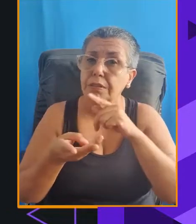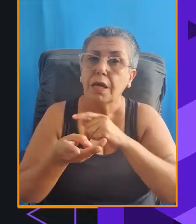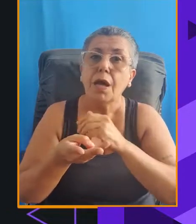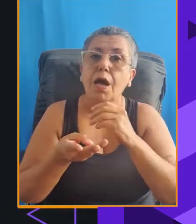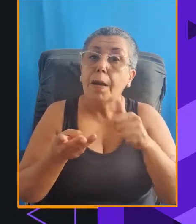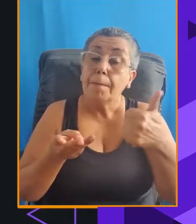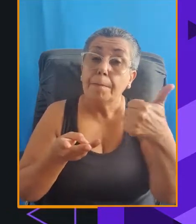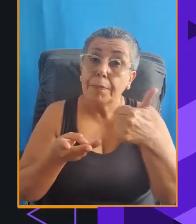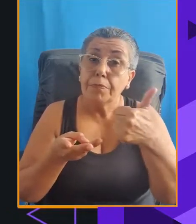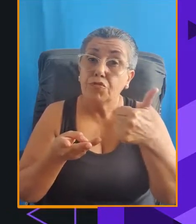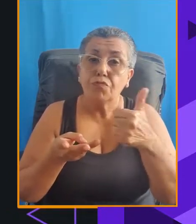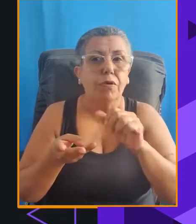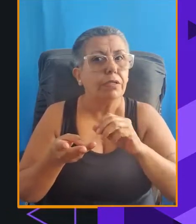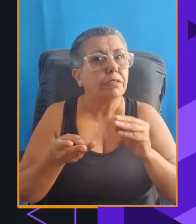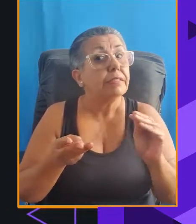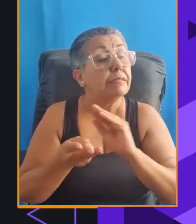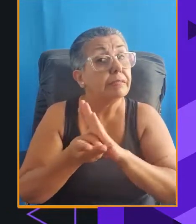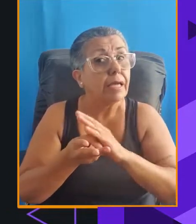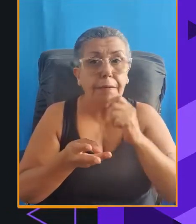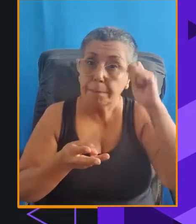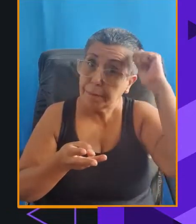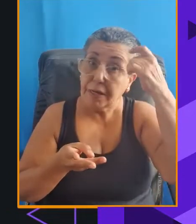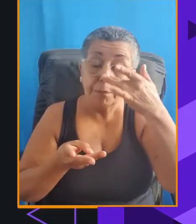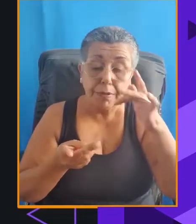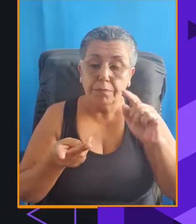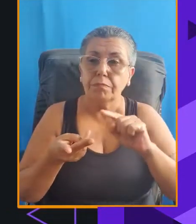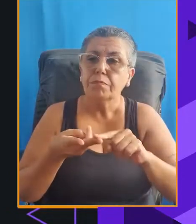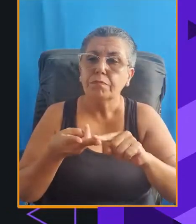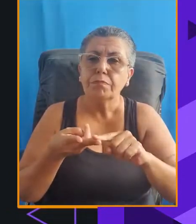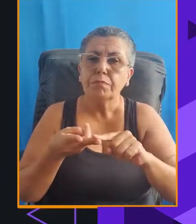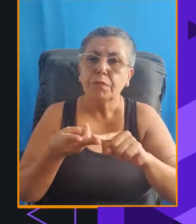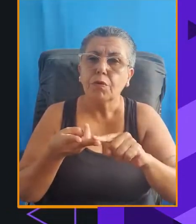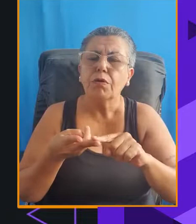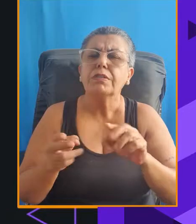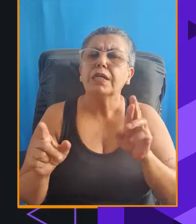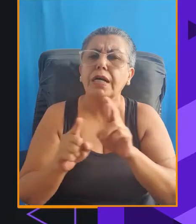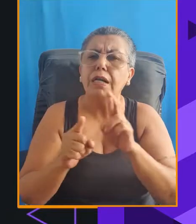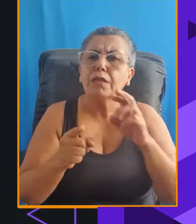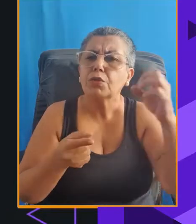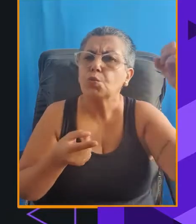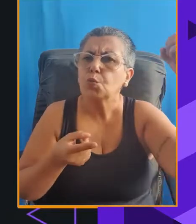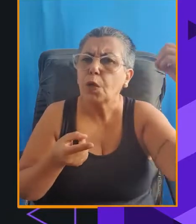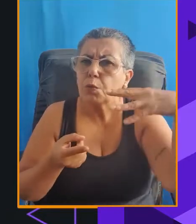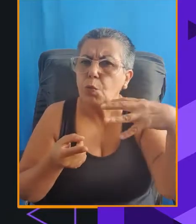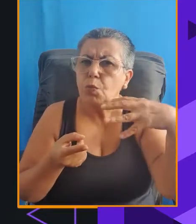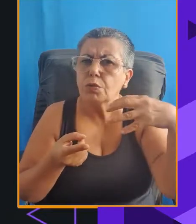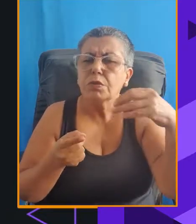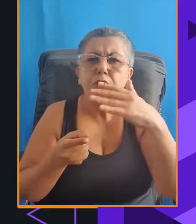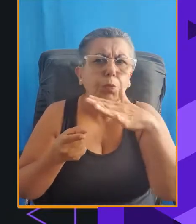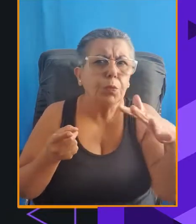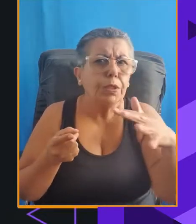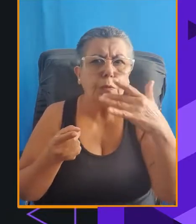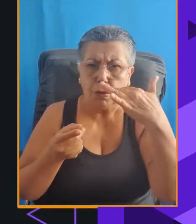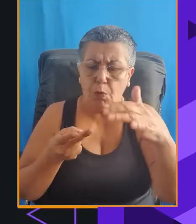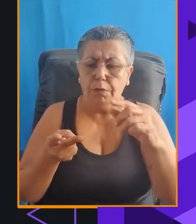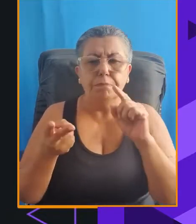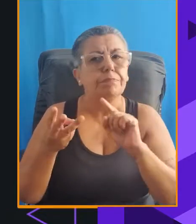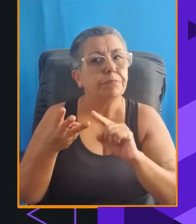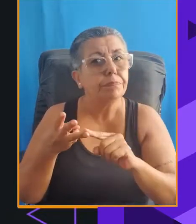sem adições de branco ou preto. O valor está relacionado com a luminosidade e o brilho da